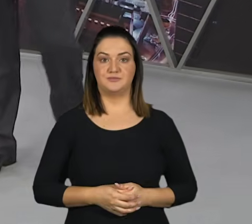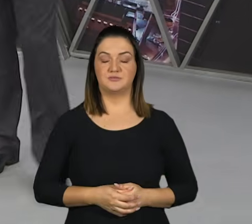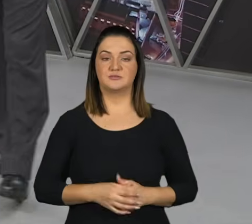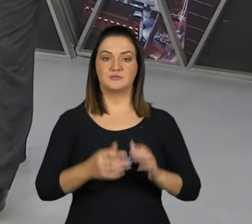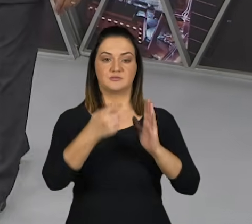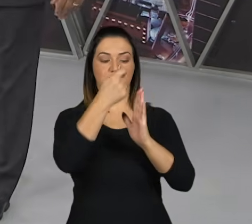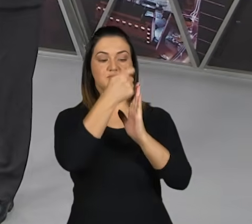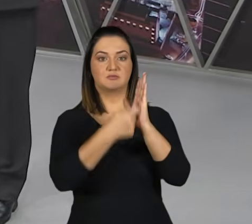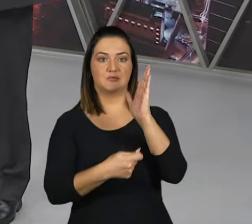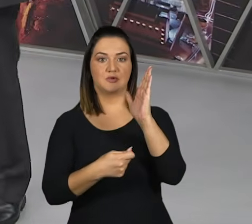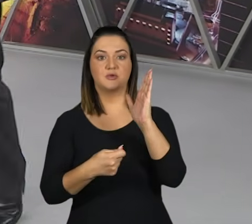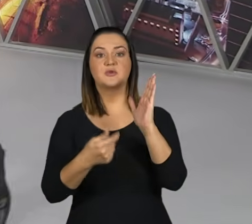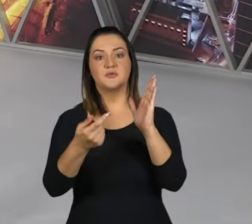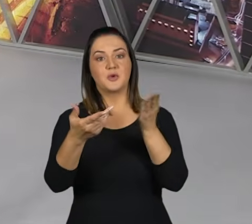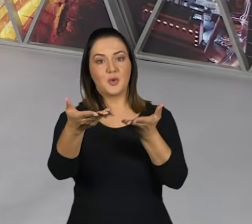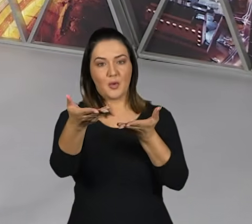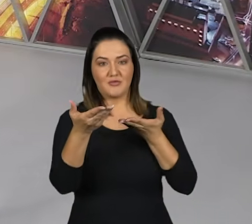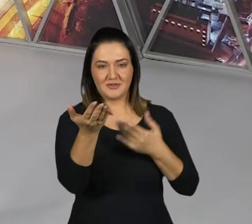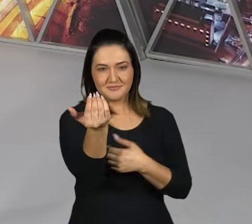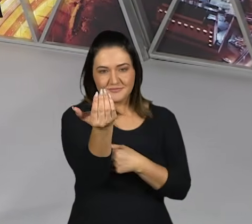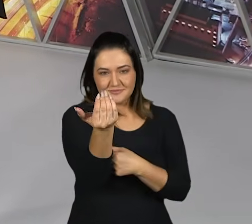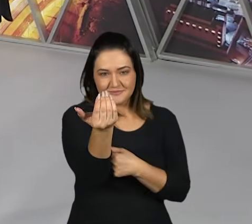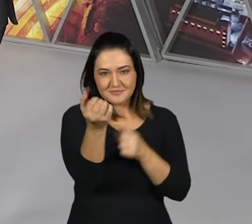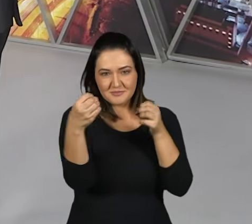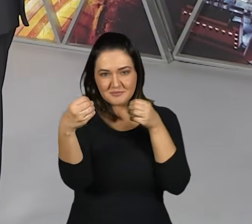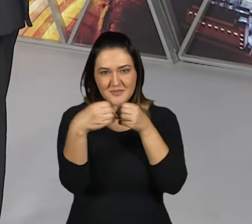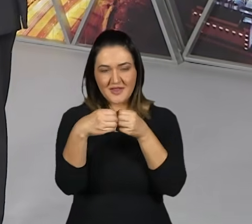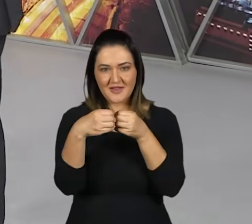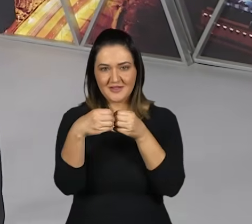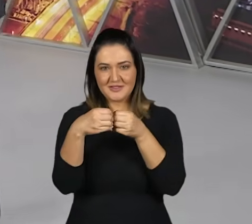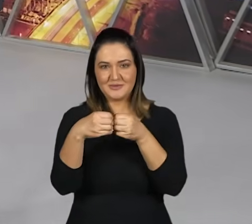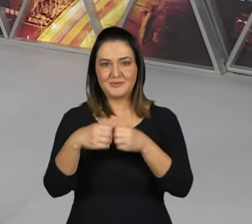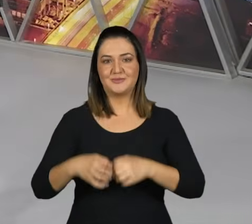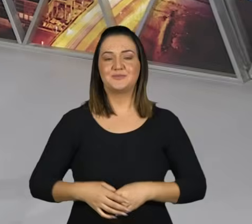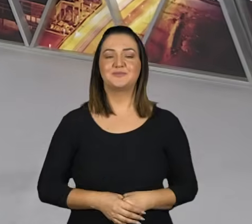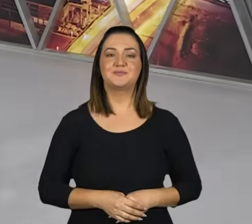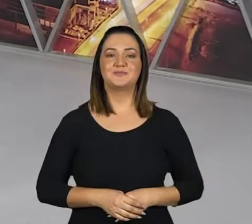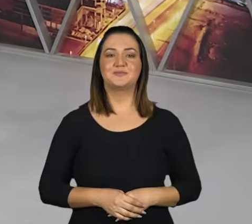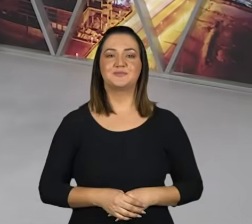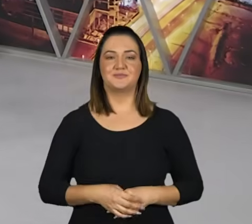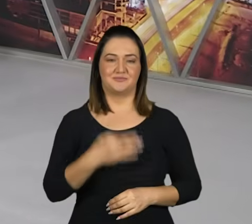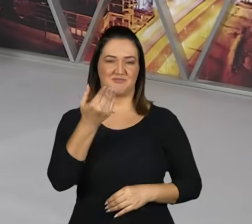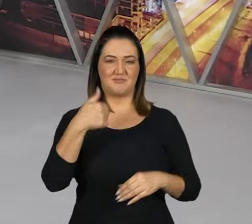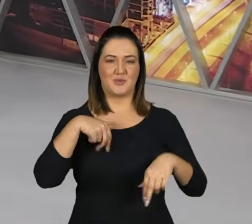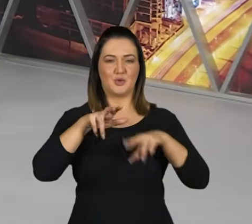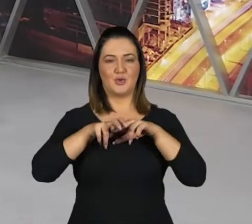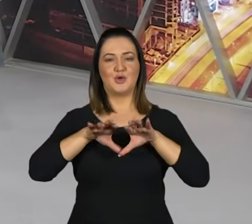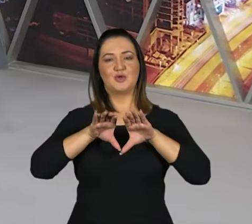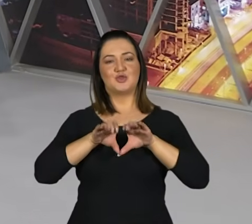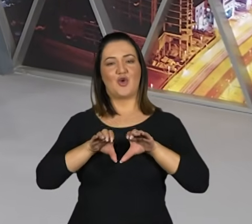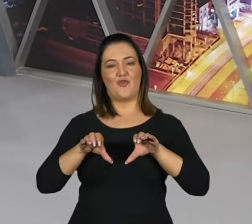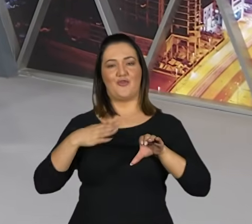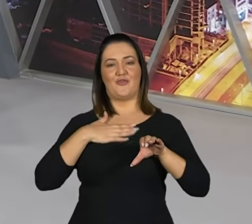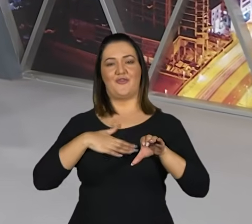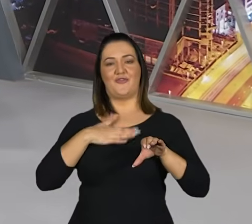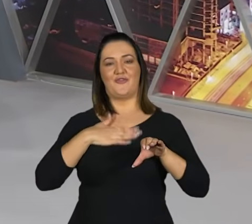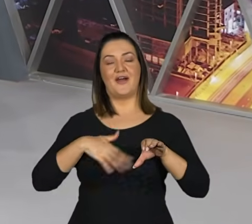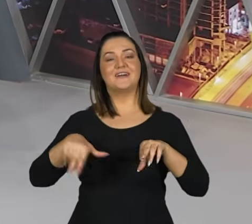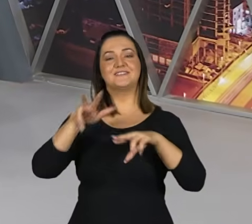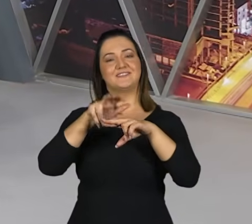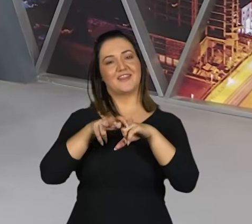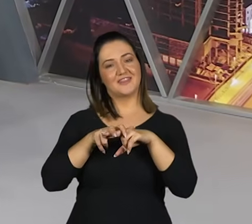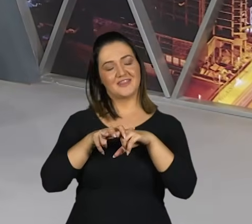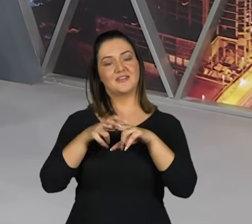Para mostrar esse texto, eu quero convidar você a chegar mais perto e vir comigo até aqui. Vamos aqui no meu sofá e